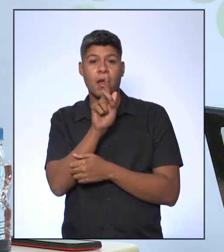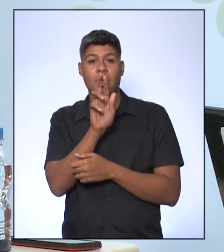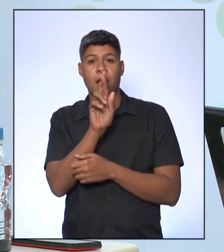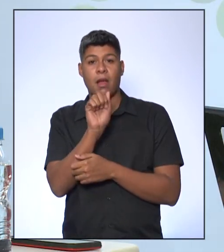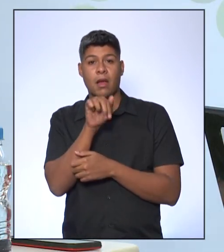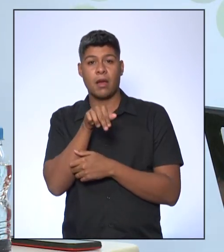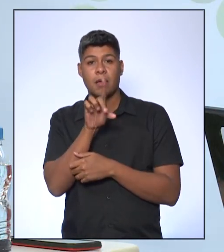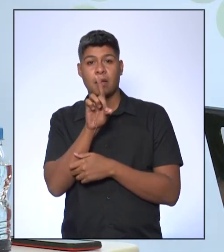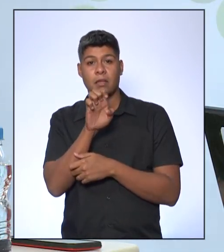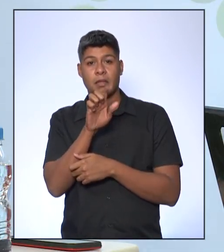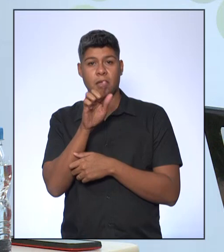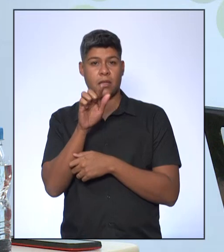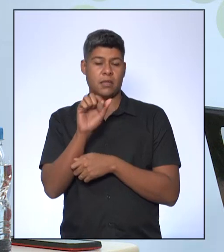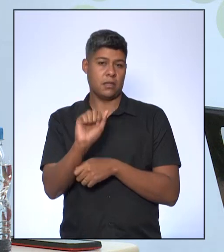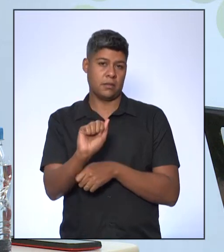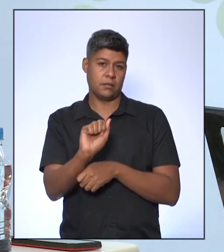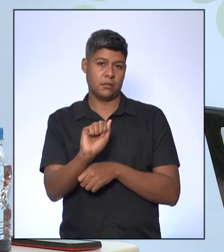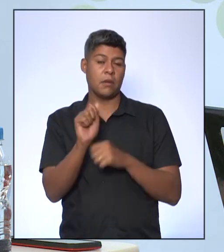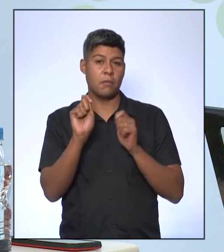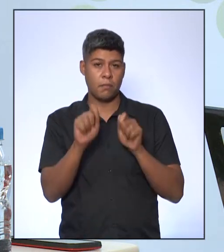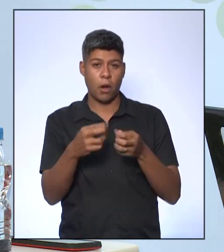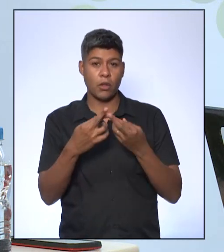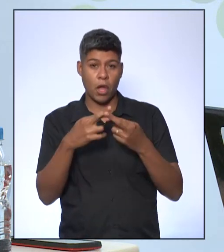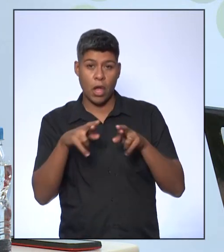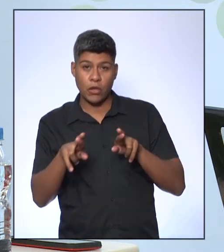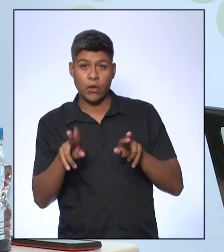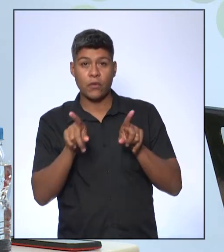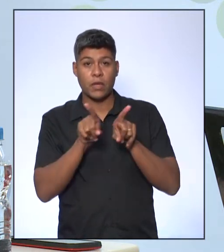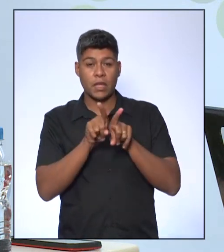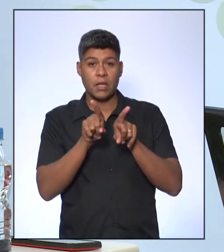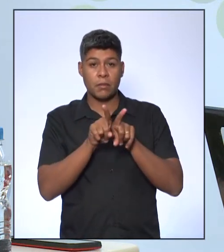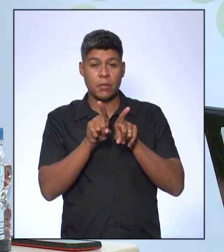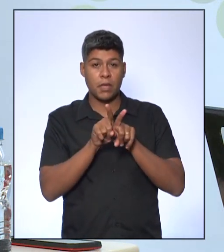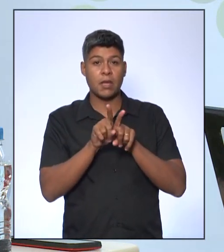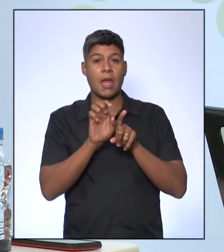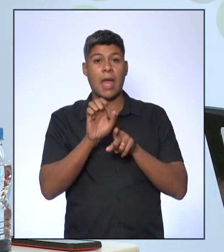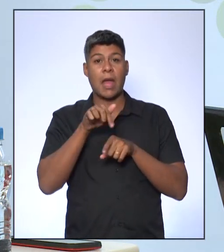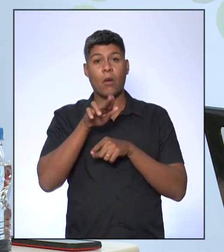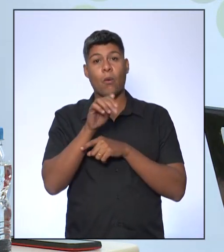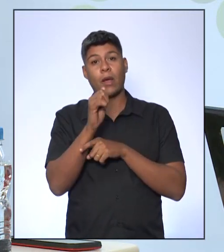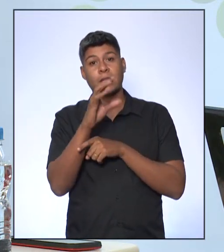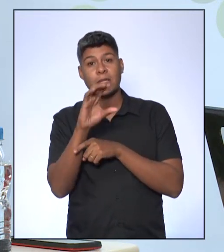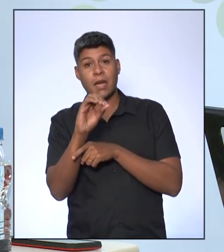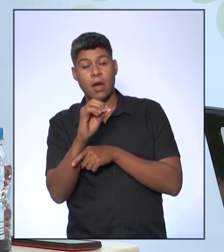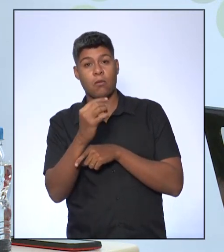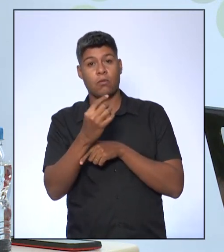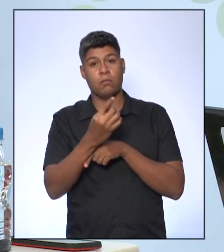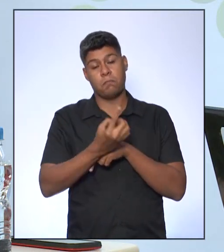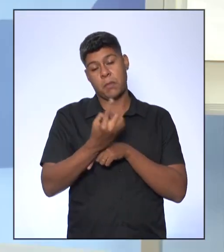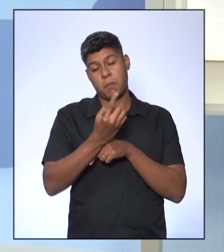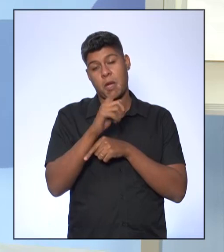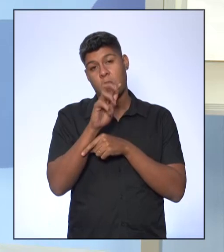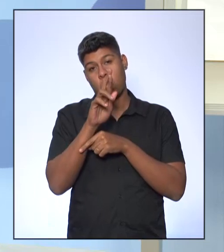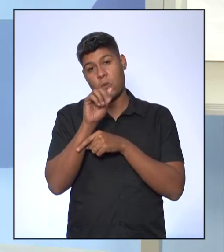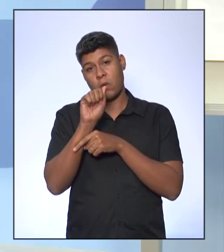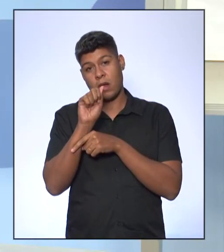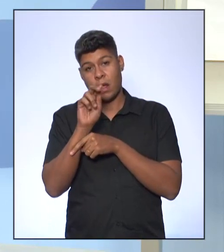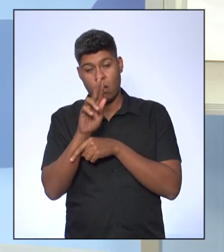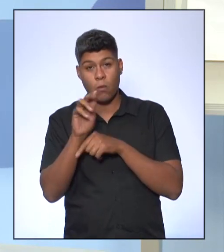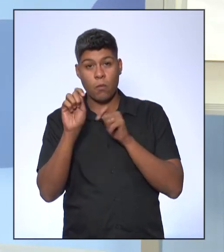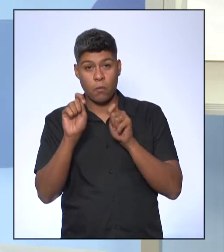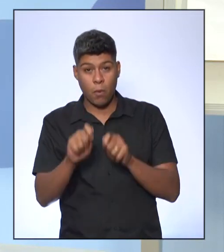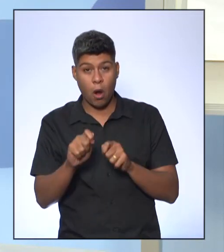proporcionais, né? Sim, isso mesmo. Ah, mas ele pode resolver também usando uma simples equação do primeiro grau. Sim. Dá para resolver? Claro. Se você fizer